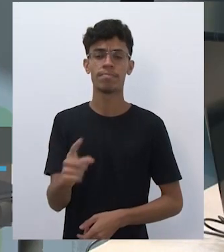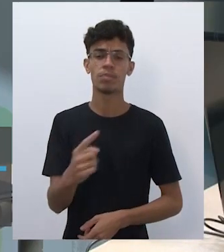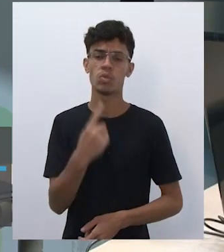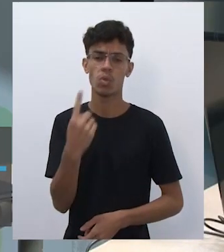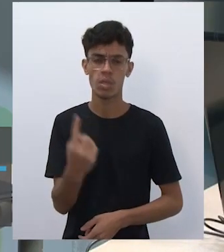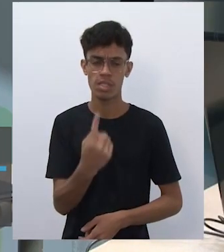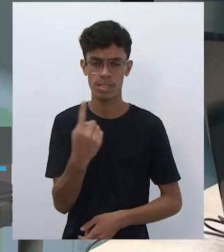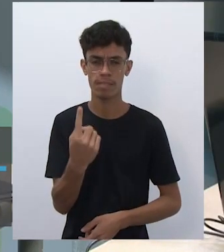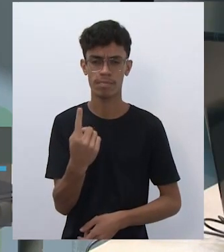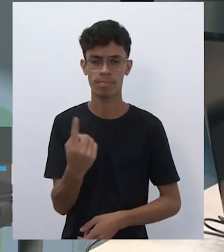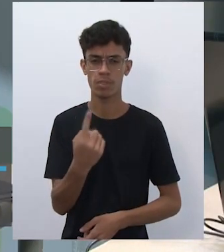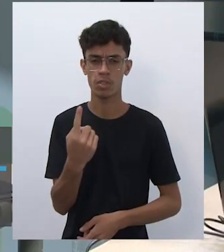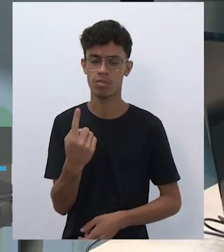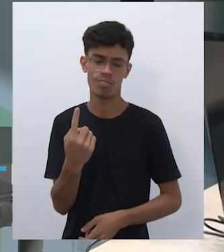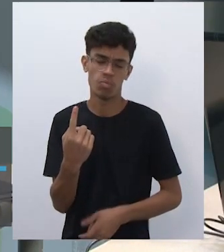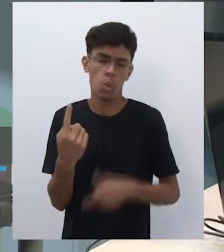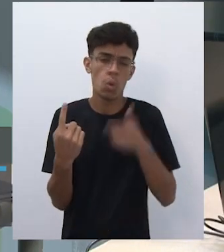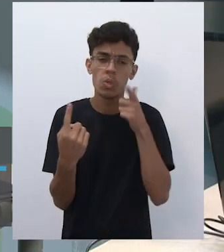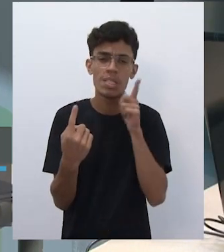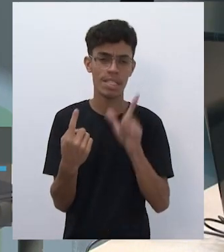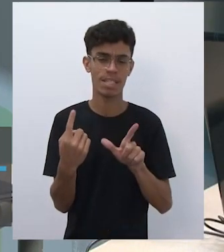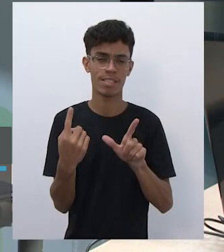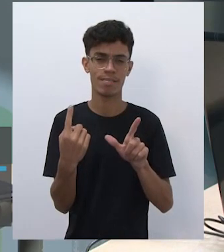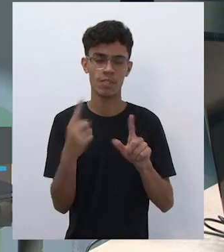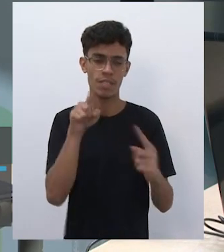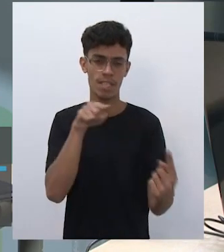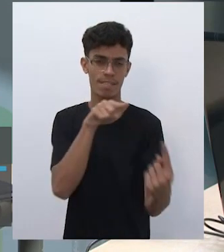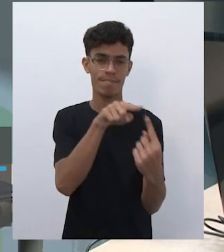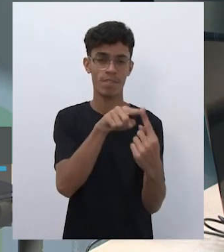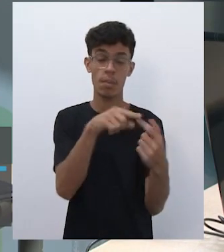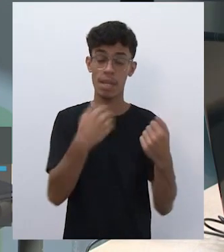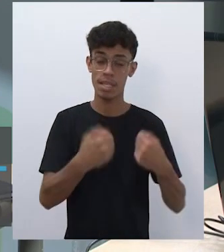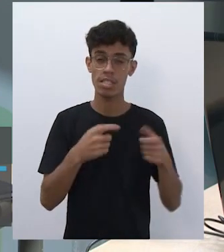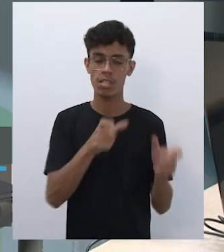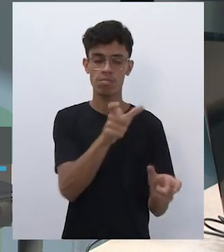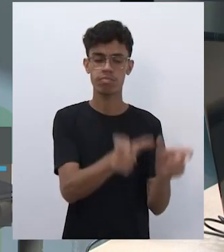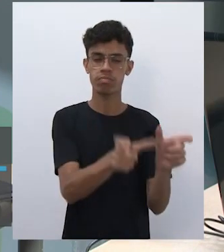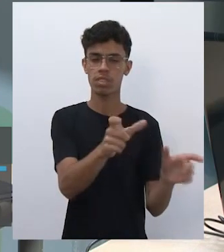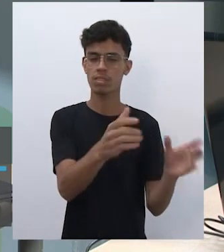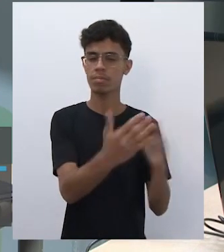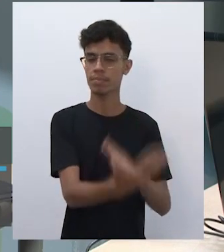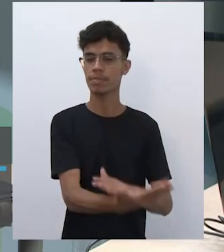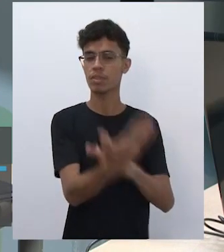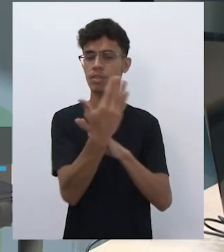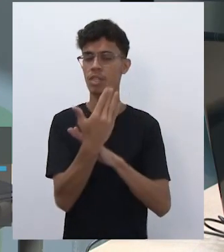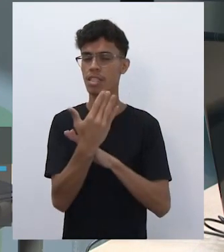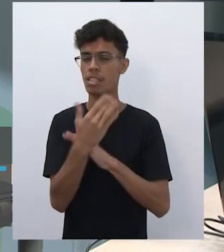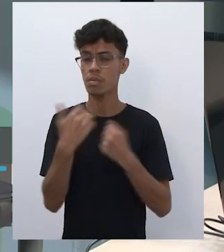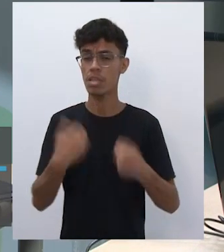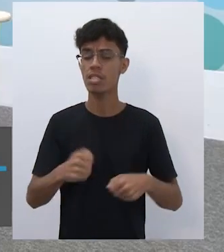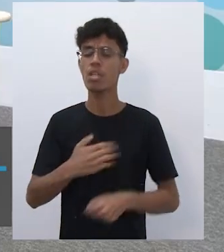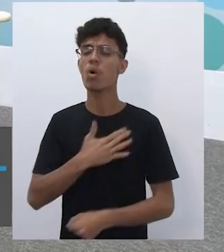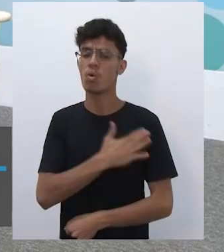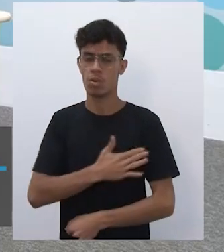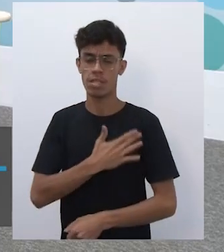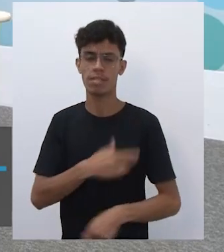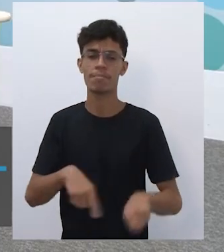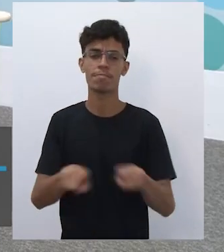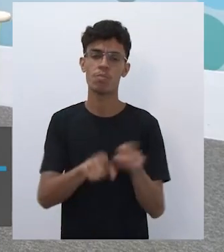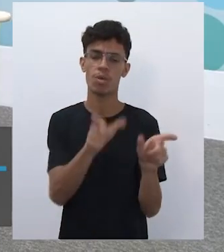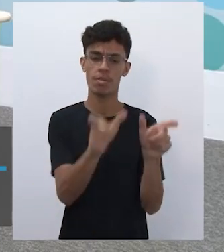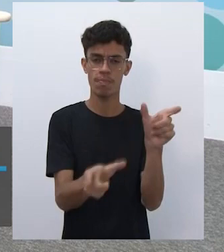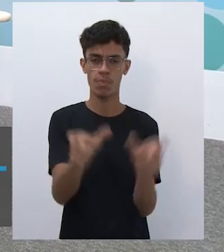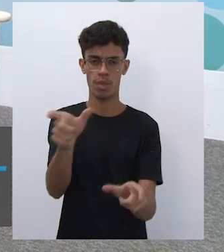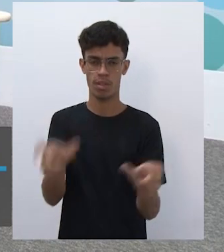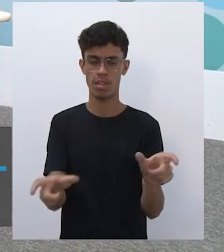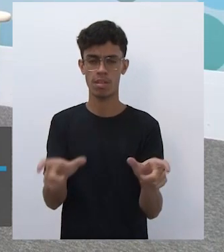empreendedorismo social, a gente não chega em lugar nenhum. Então, a gente precisa de gente. E a gente tem que gostar de gente, não é, professor Anderson? Porque, com certeza,